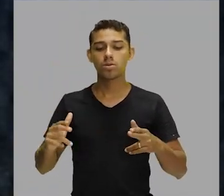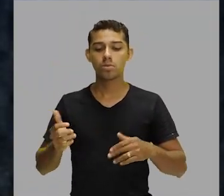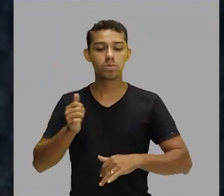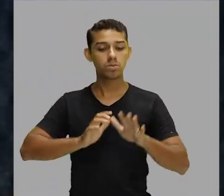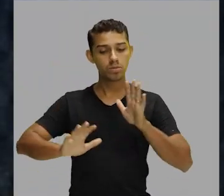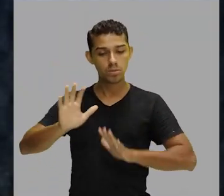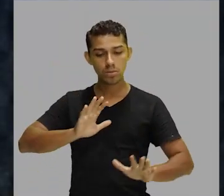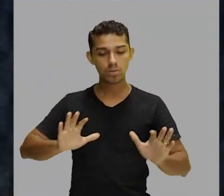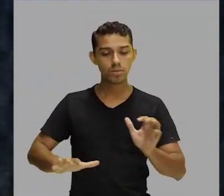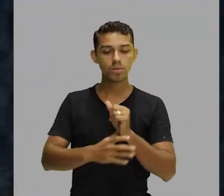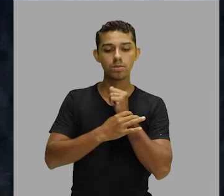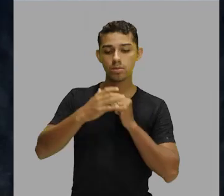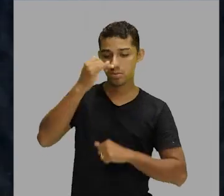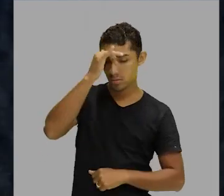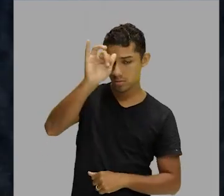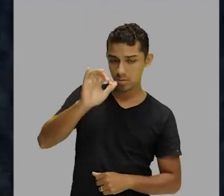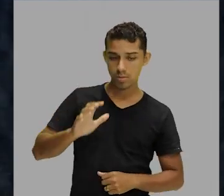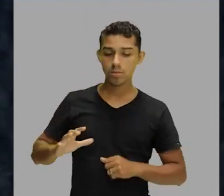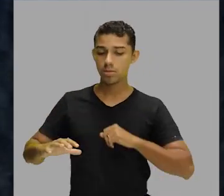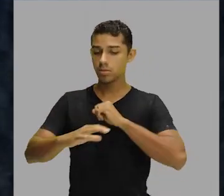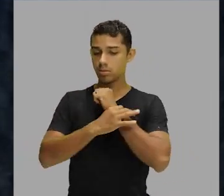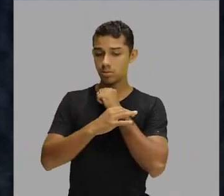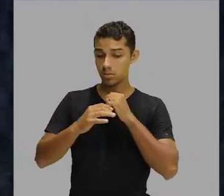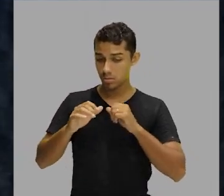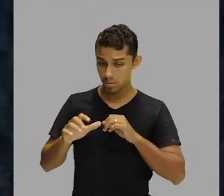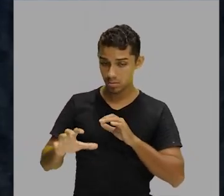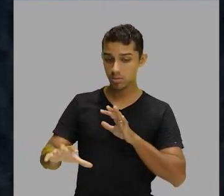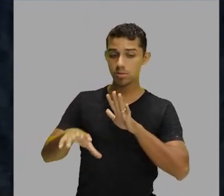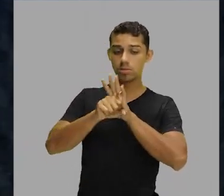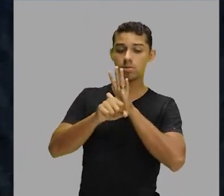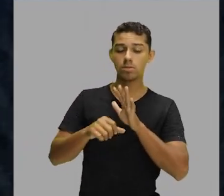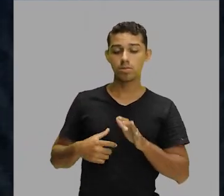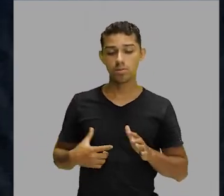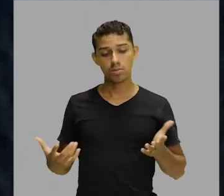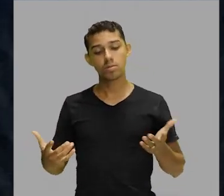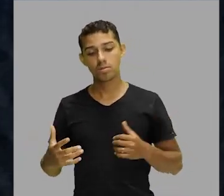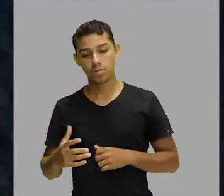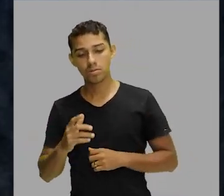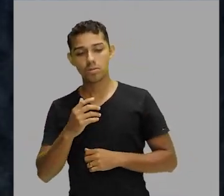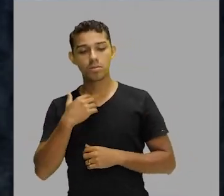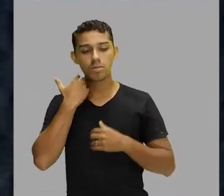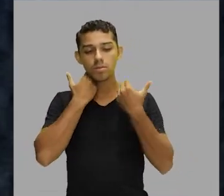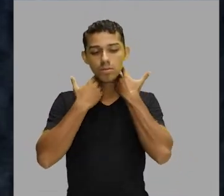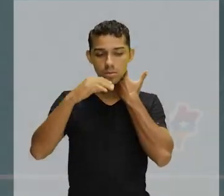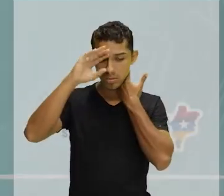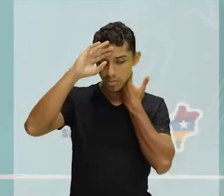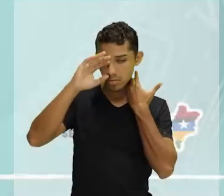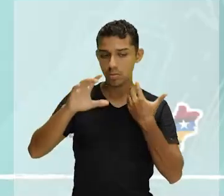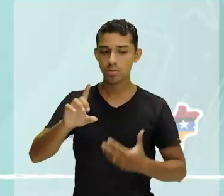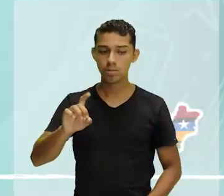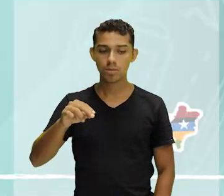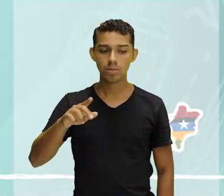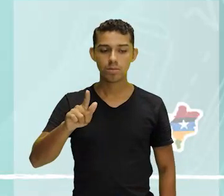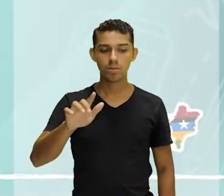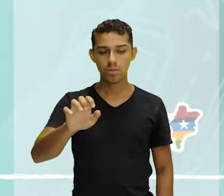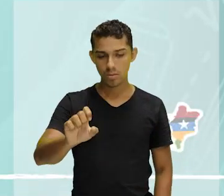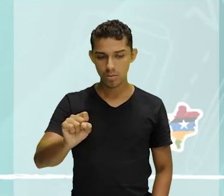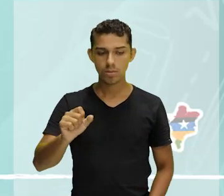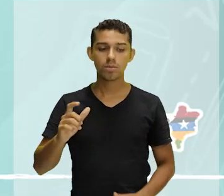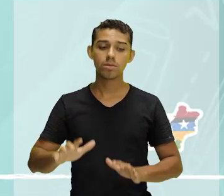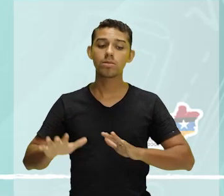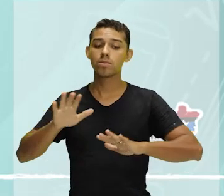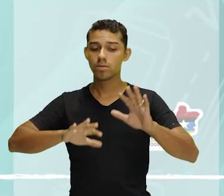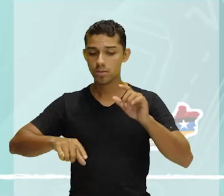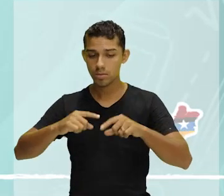você promove para se proteger contra a dengue, ok? Depois de inoculado sobre a pele dos